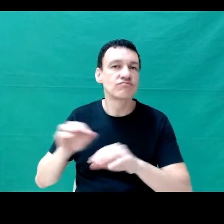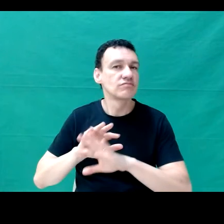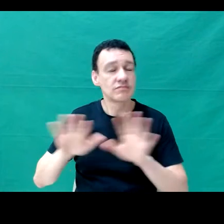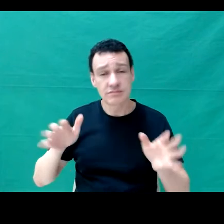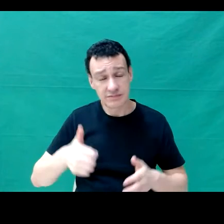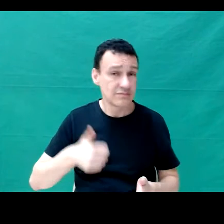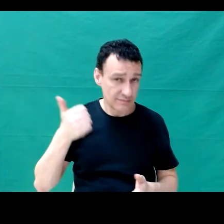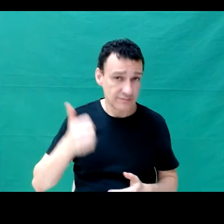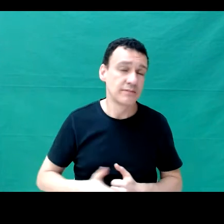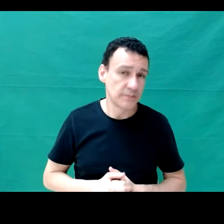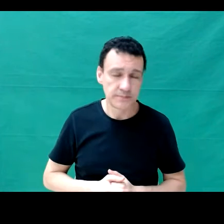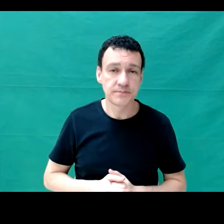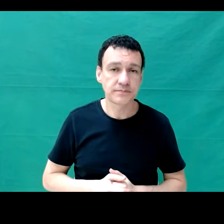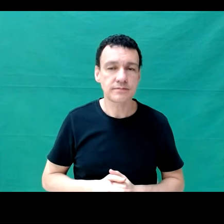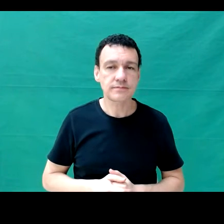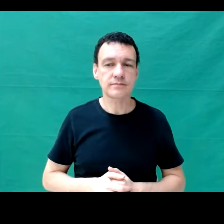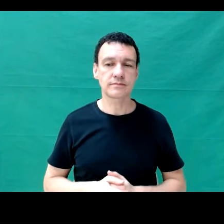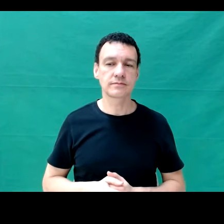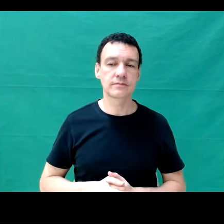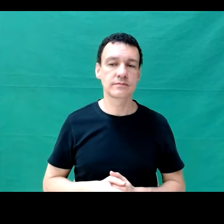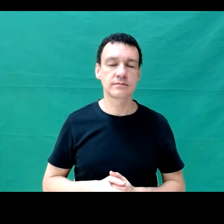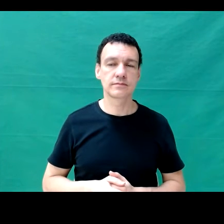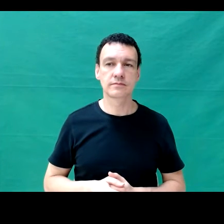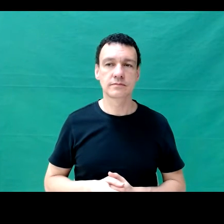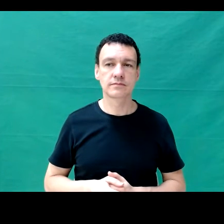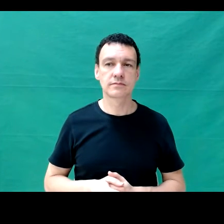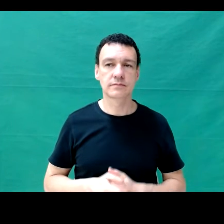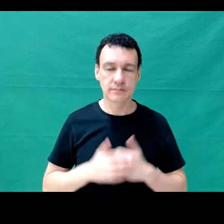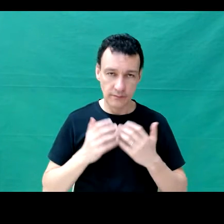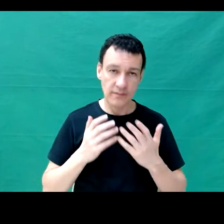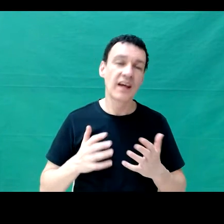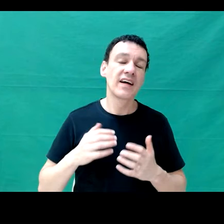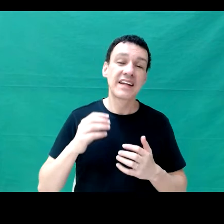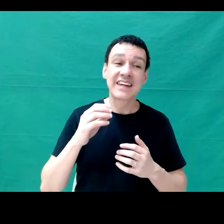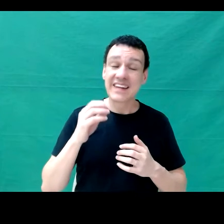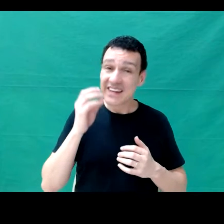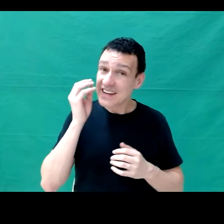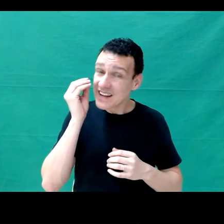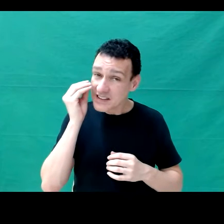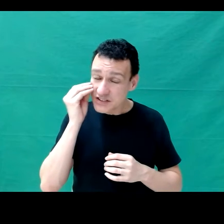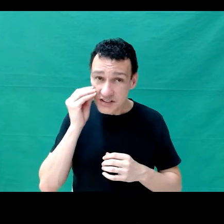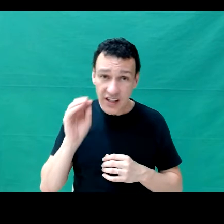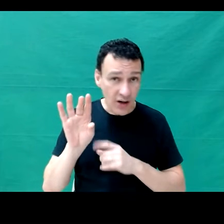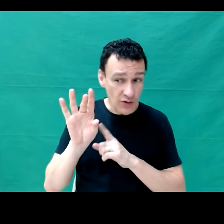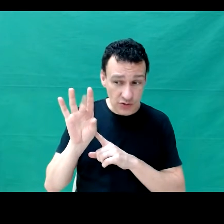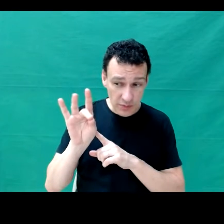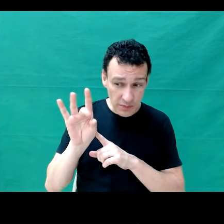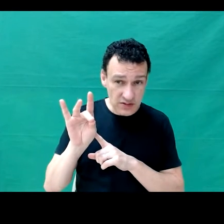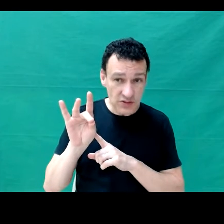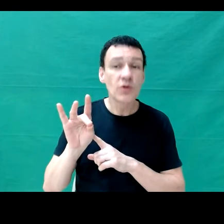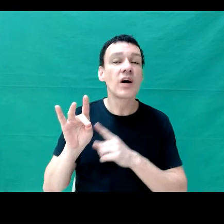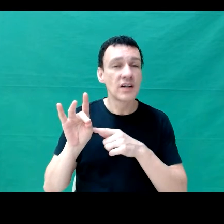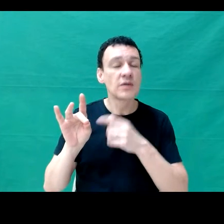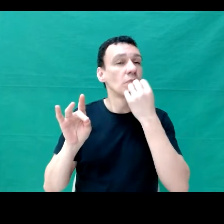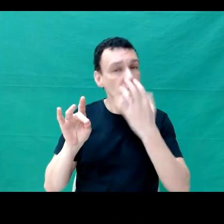Um dos pontos positivos, né, que a gente tem de automatizar testes, né, é o uso da parte